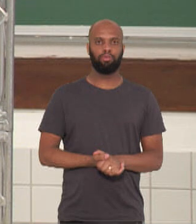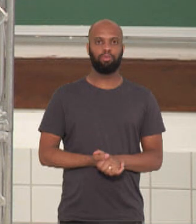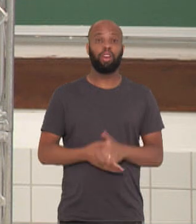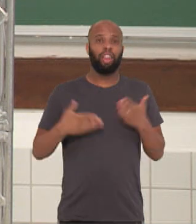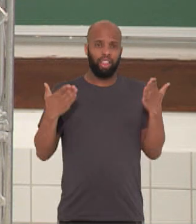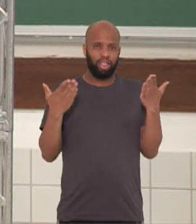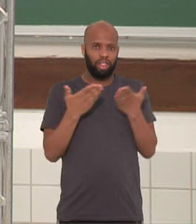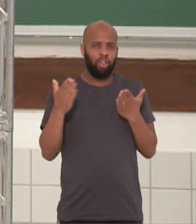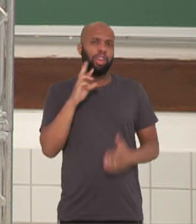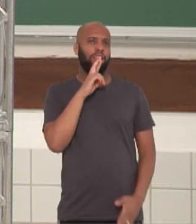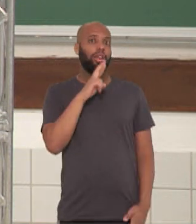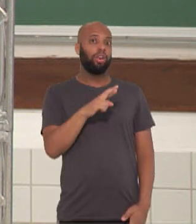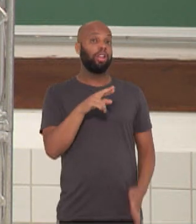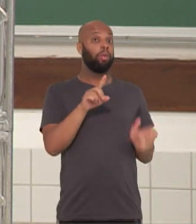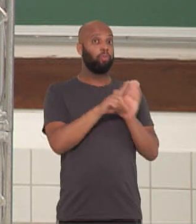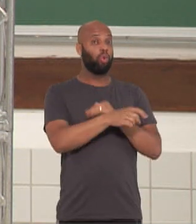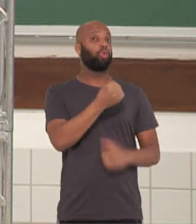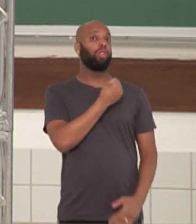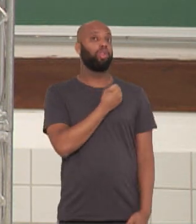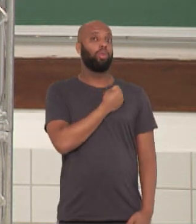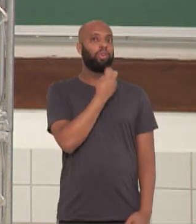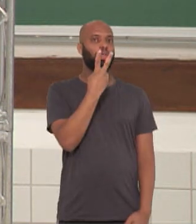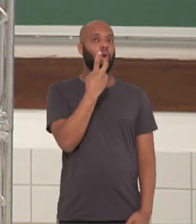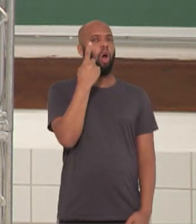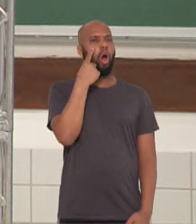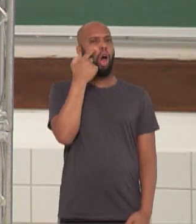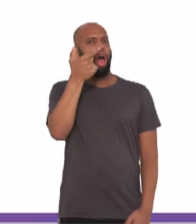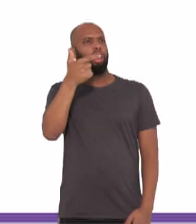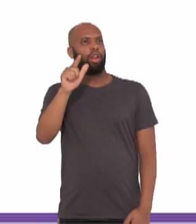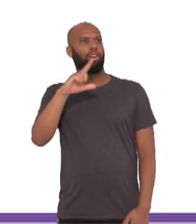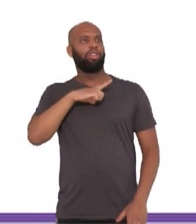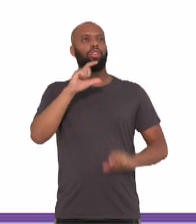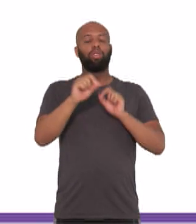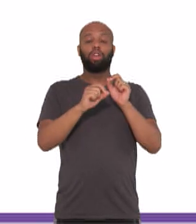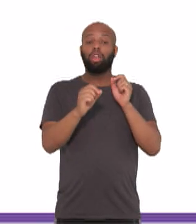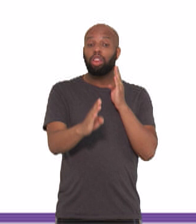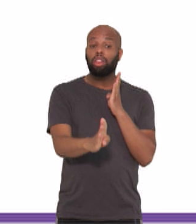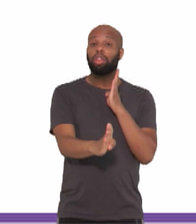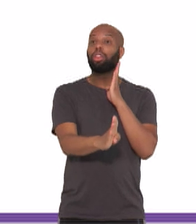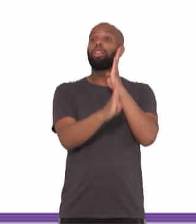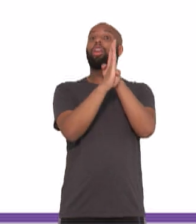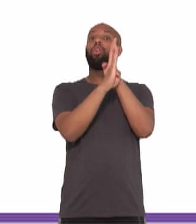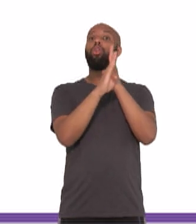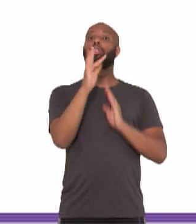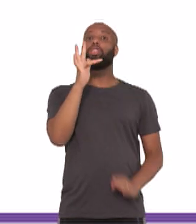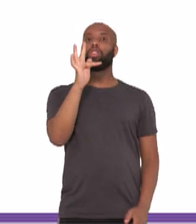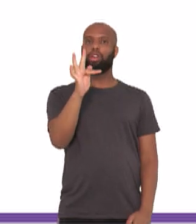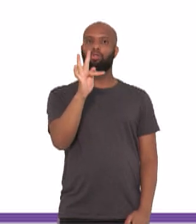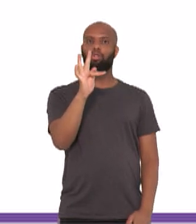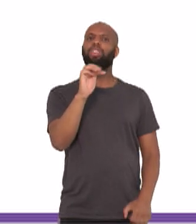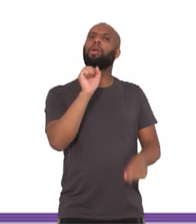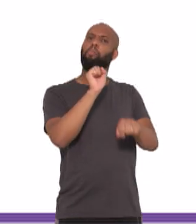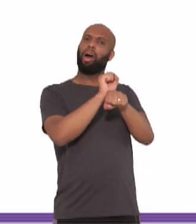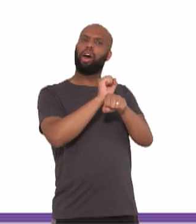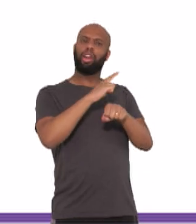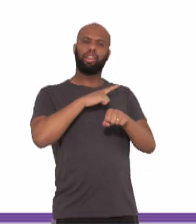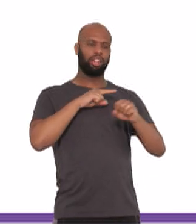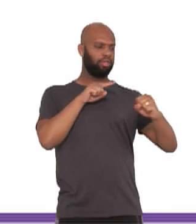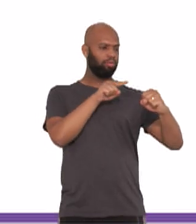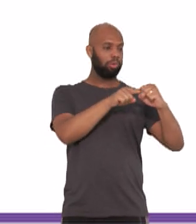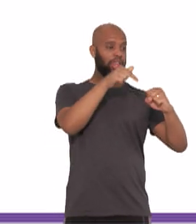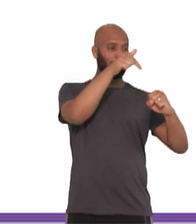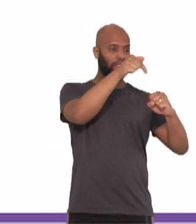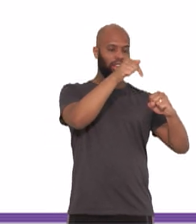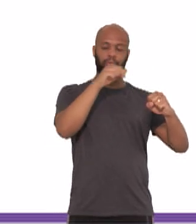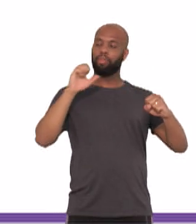Vamos para a resolução do número 2. Retomando o enunciado, nós temos: calcule a força eletrostática que atua sobre duas cargas,